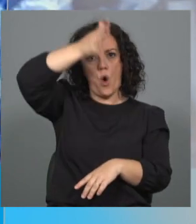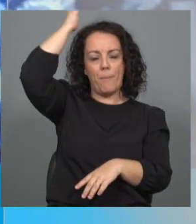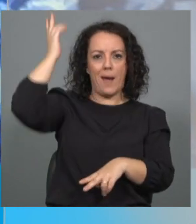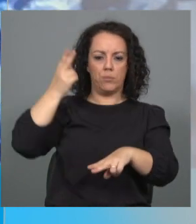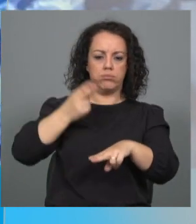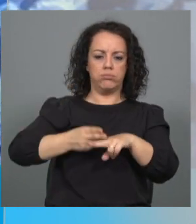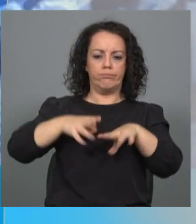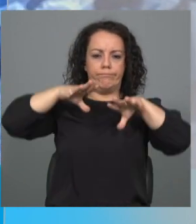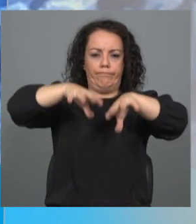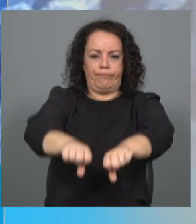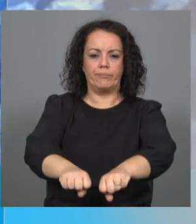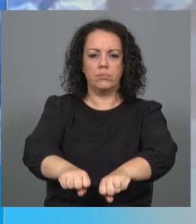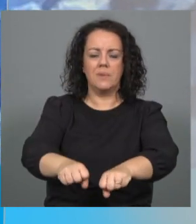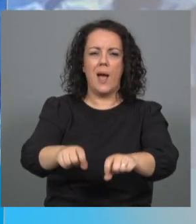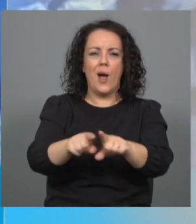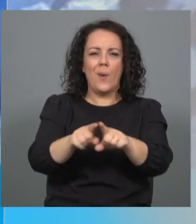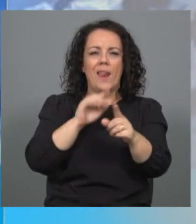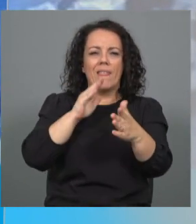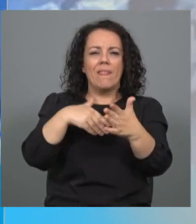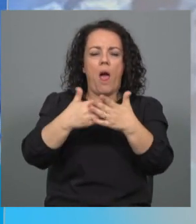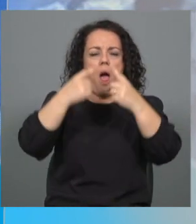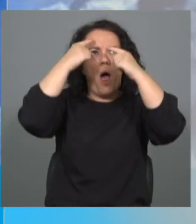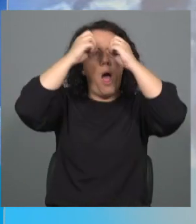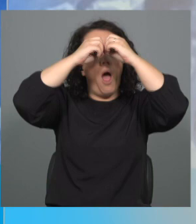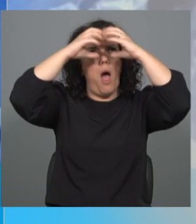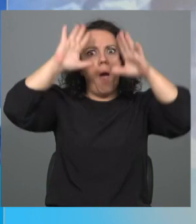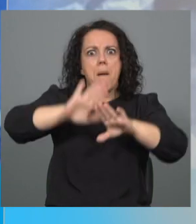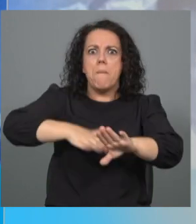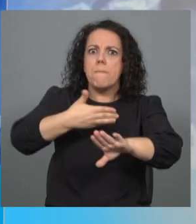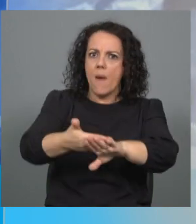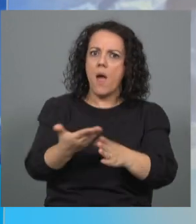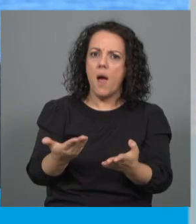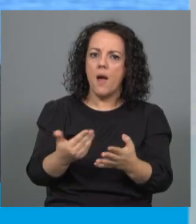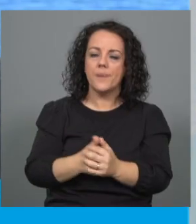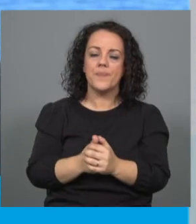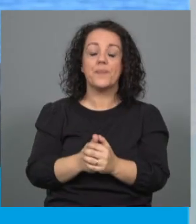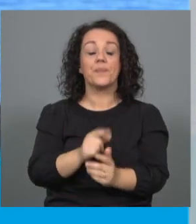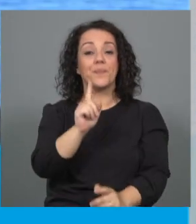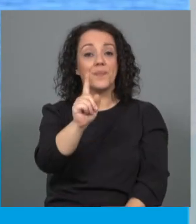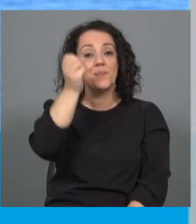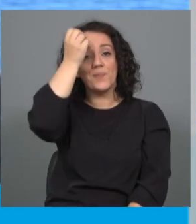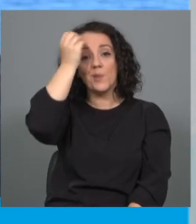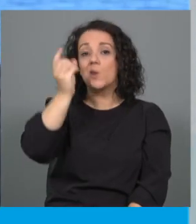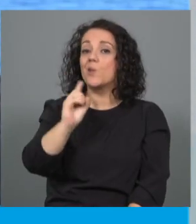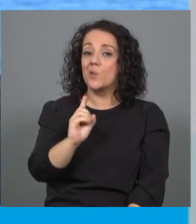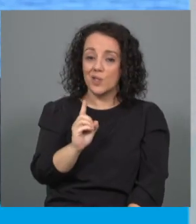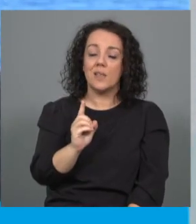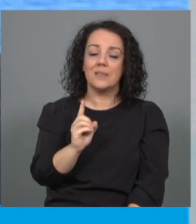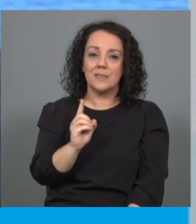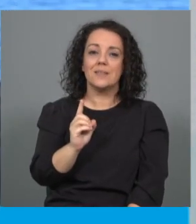tudo isto ganha uma dimensão ainda maior. Não esqueçamos que o